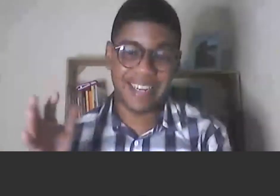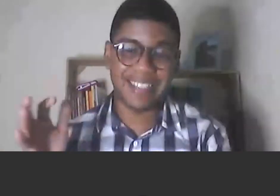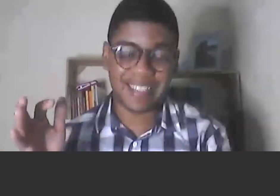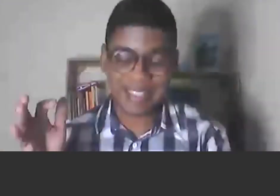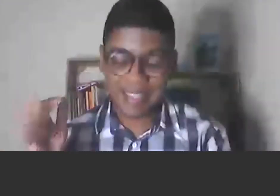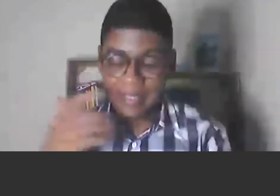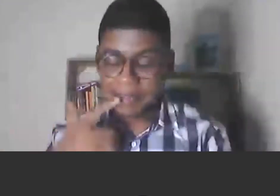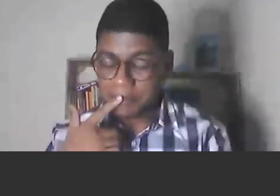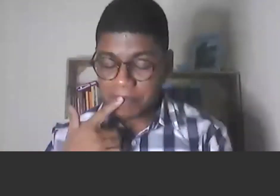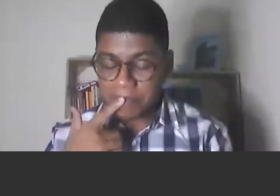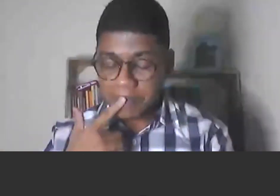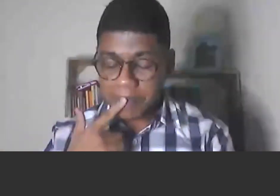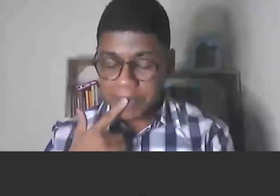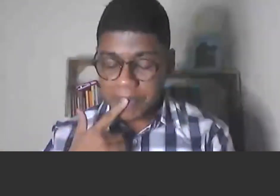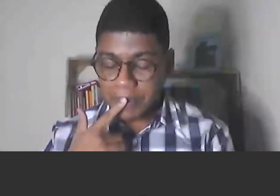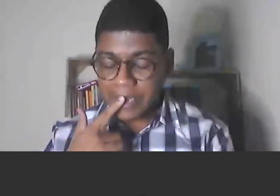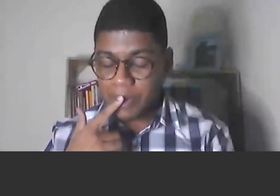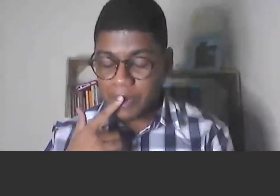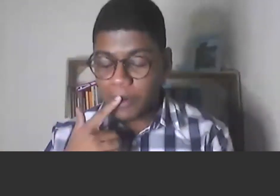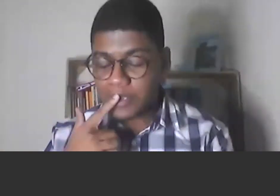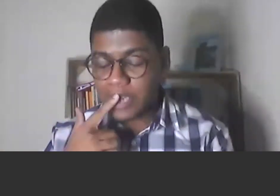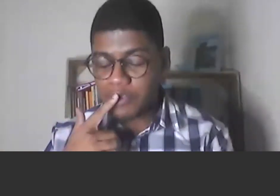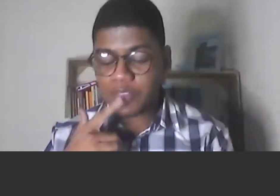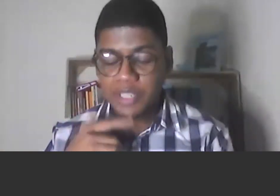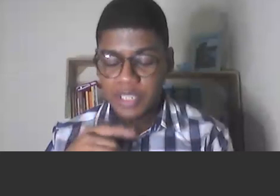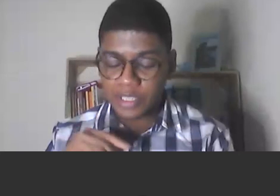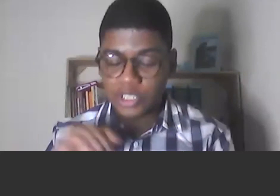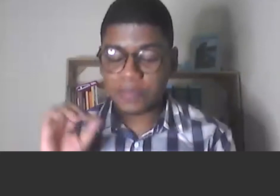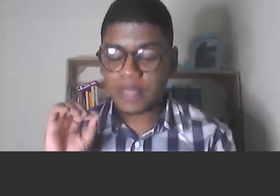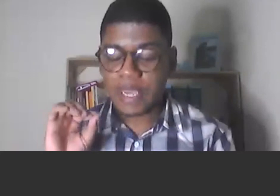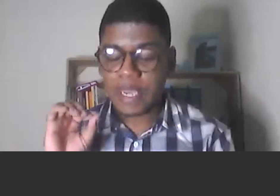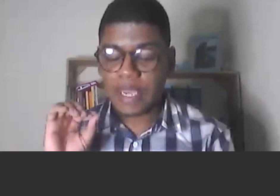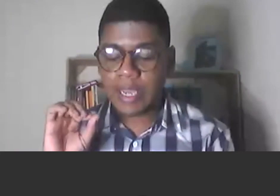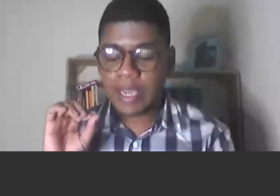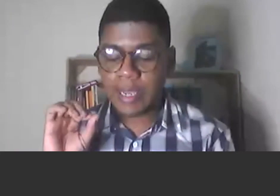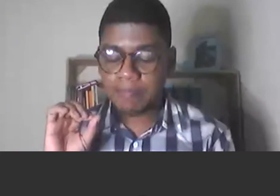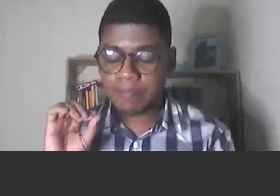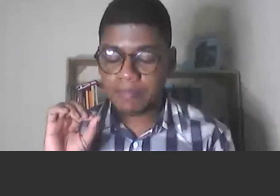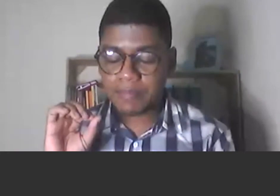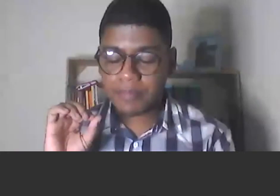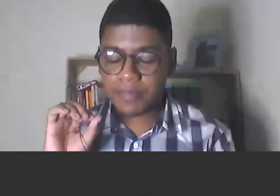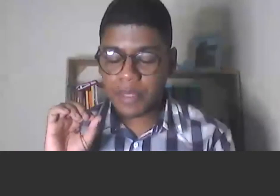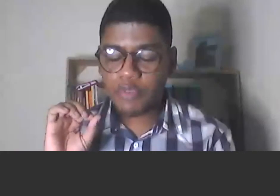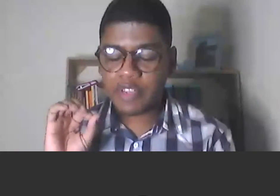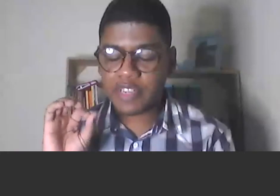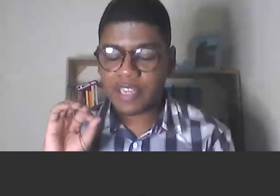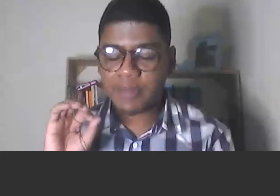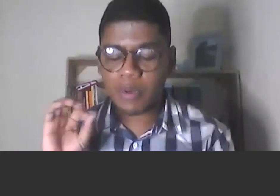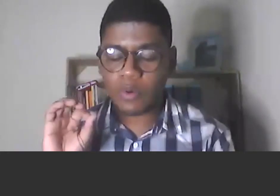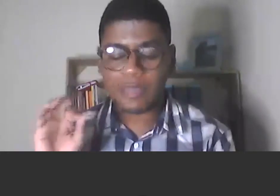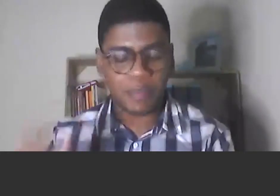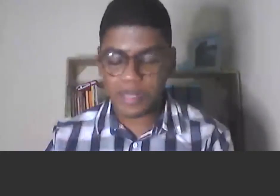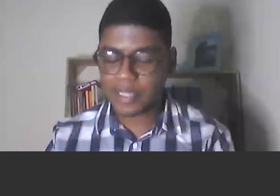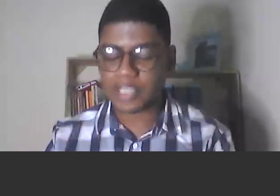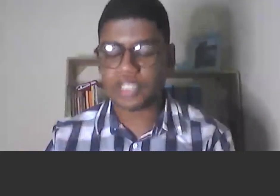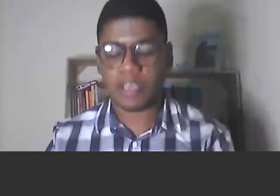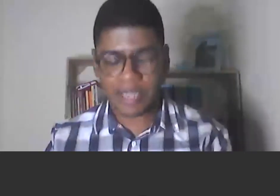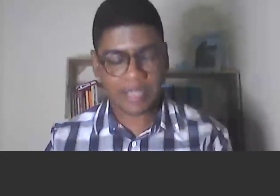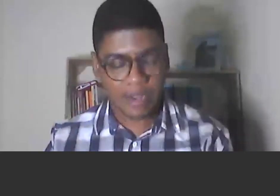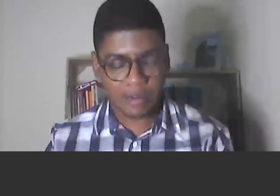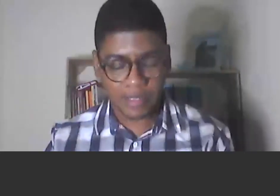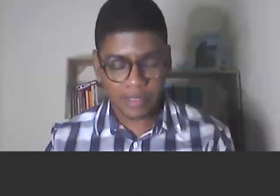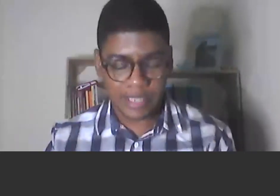o final deles. Mas eu posso, então, eu vou fazer o seguinte. Eu vou fazer uma conta depois